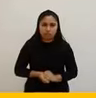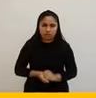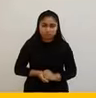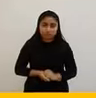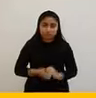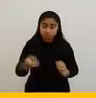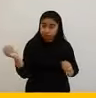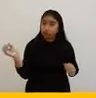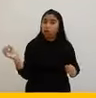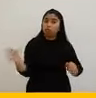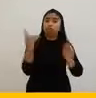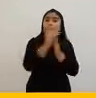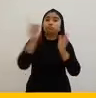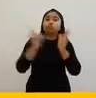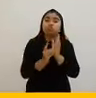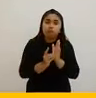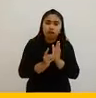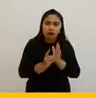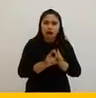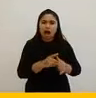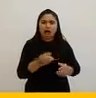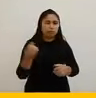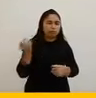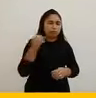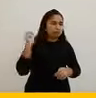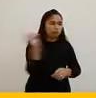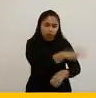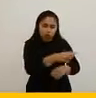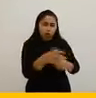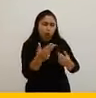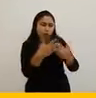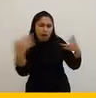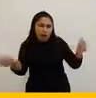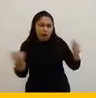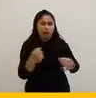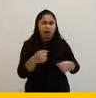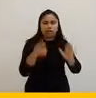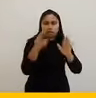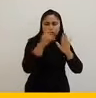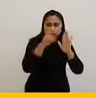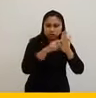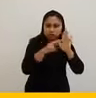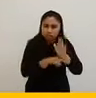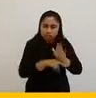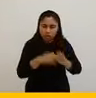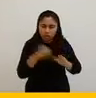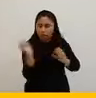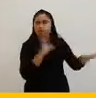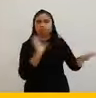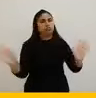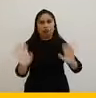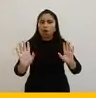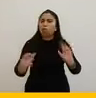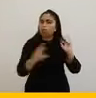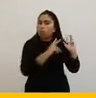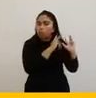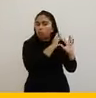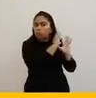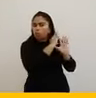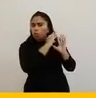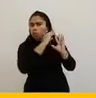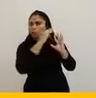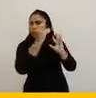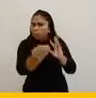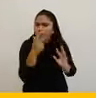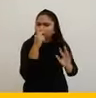Esse novo decreto não joga fora regramentos e instruções dadas através dos decretos anteriores.